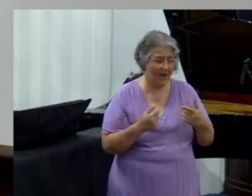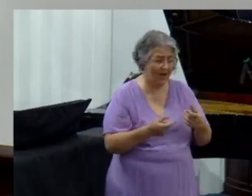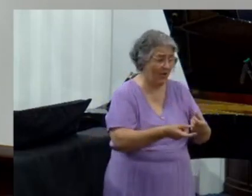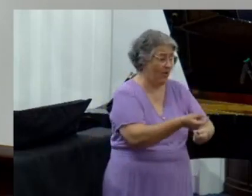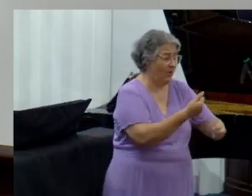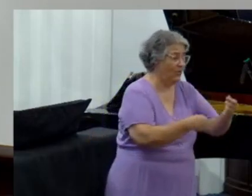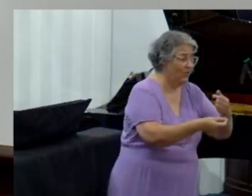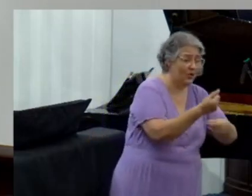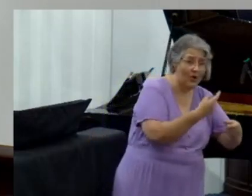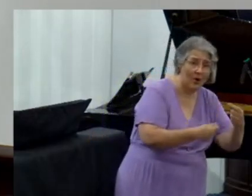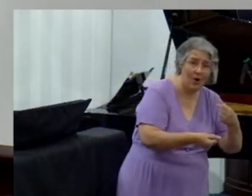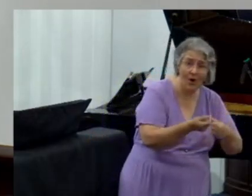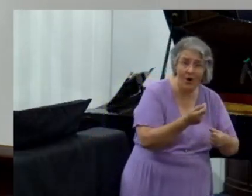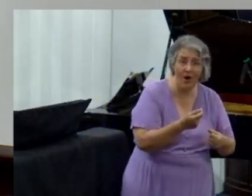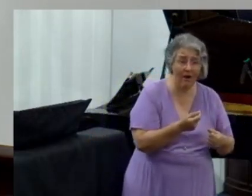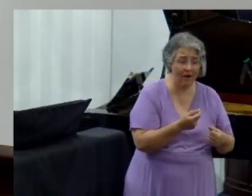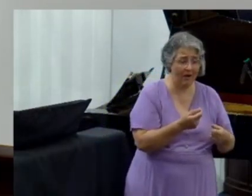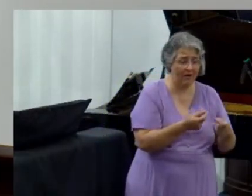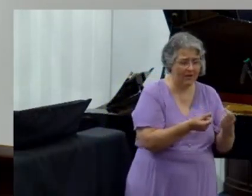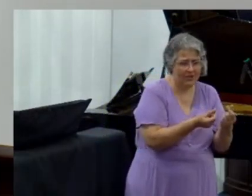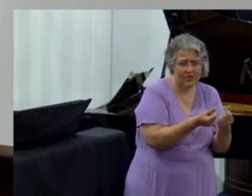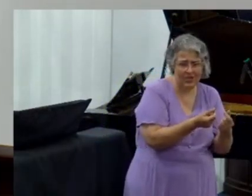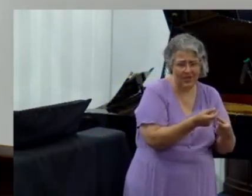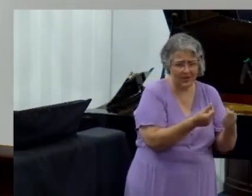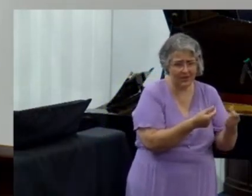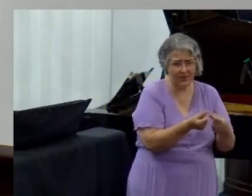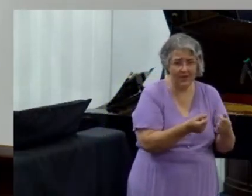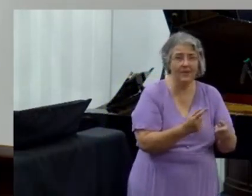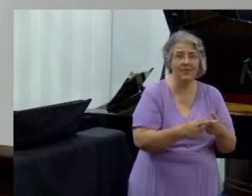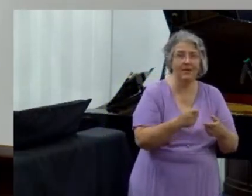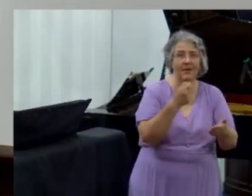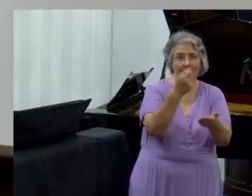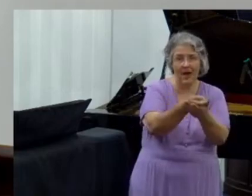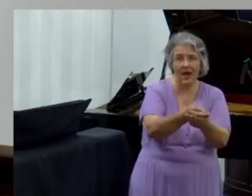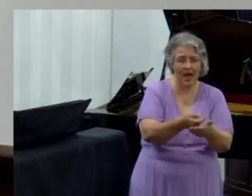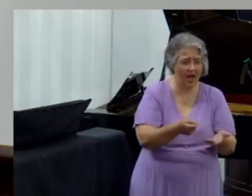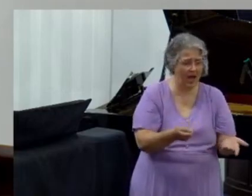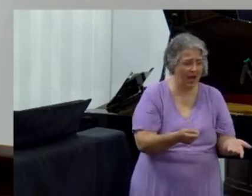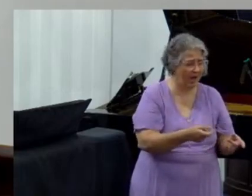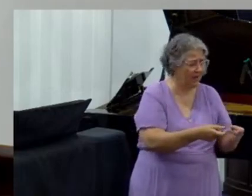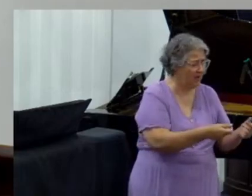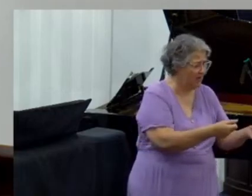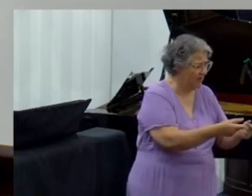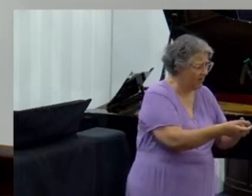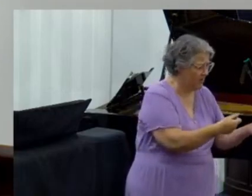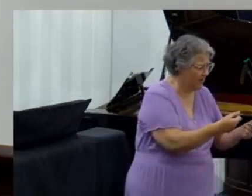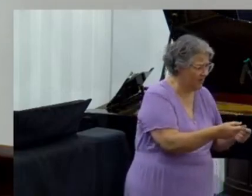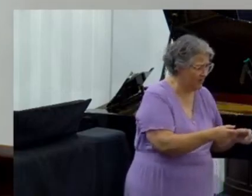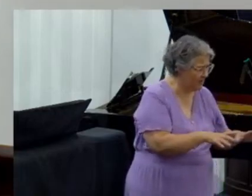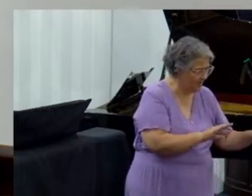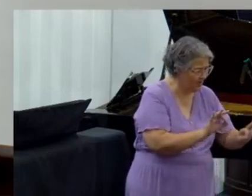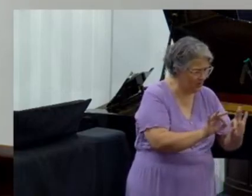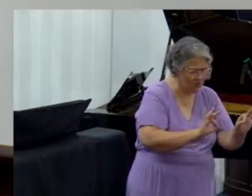imposto do templo tinha que ser pago na moeda corrente do templo. Então havia todo um esquema